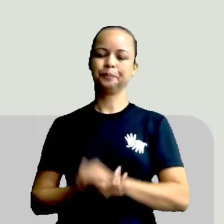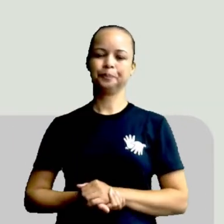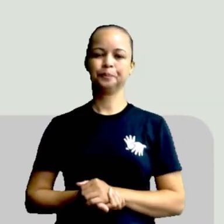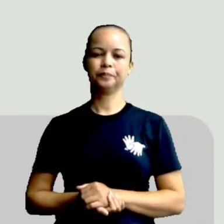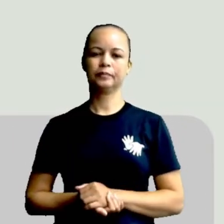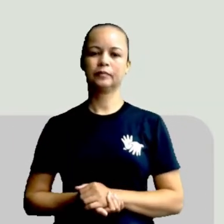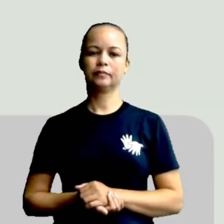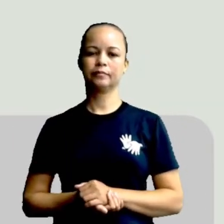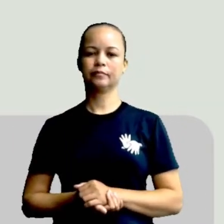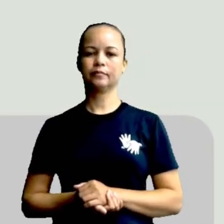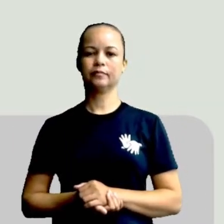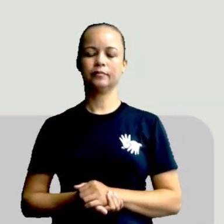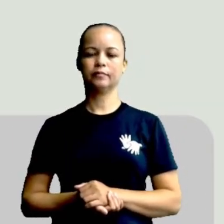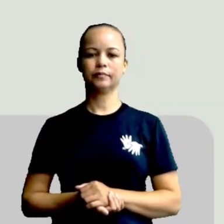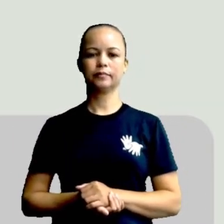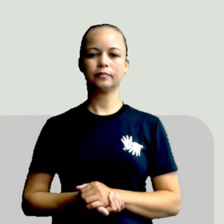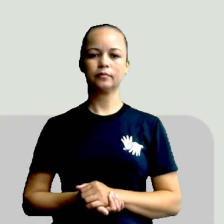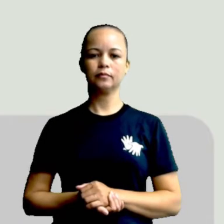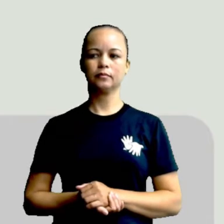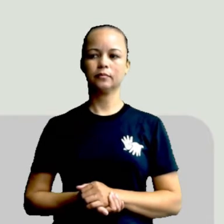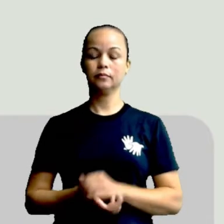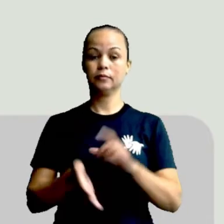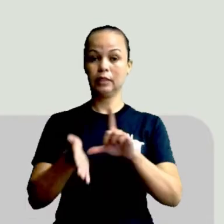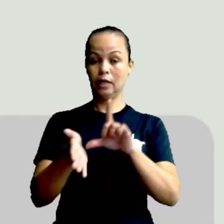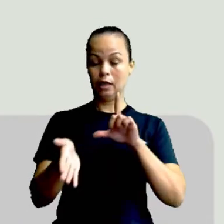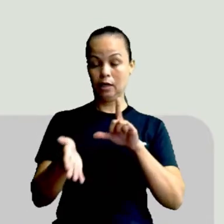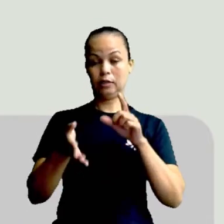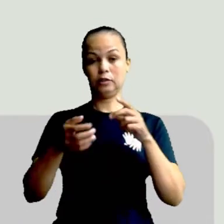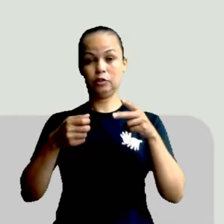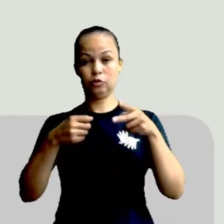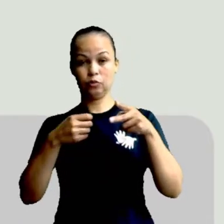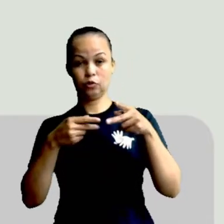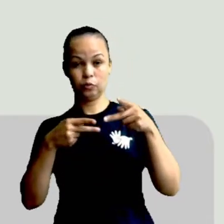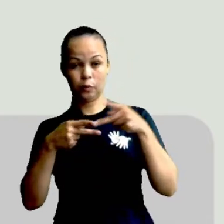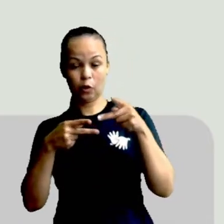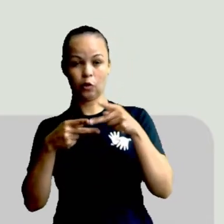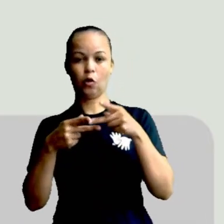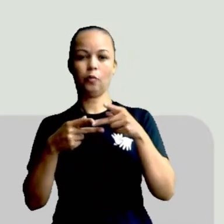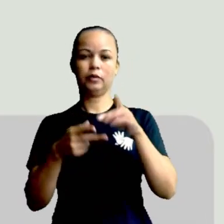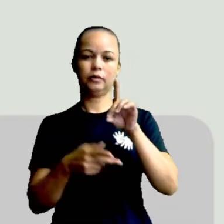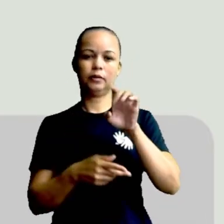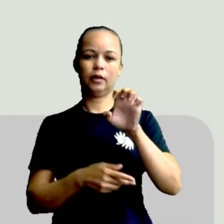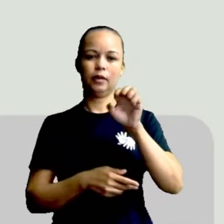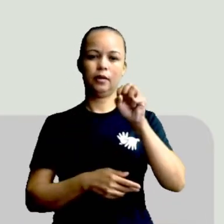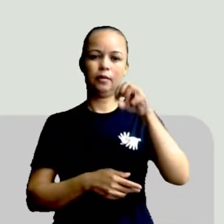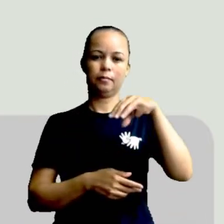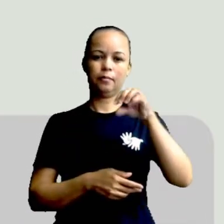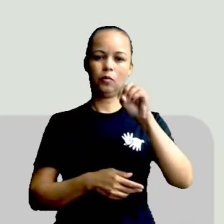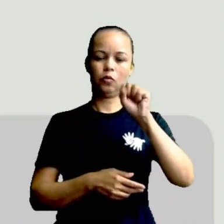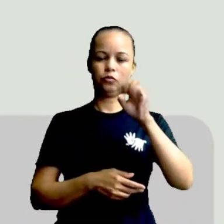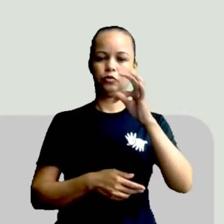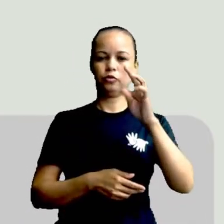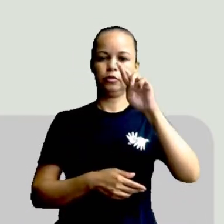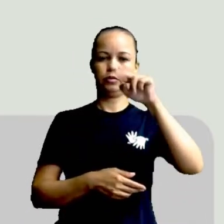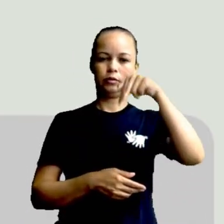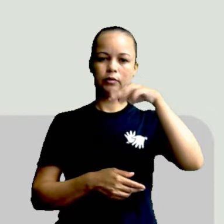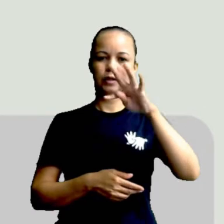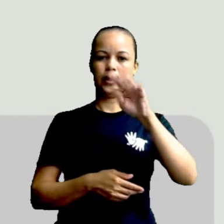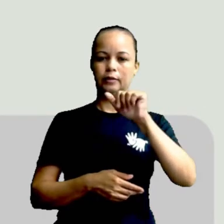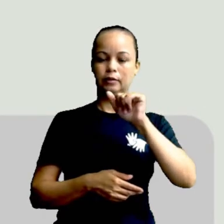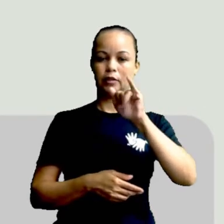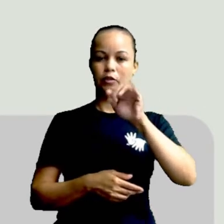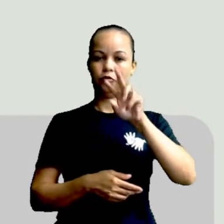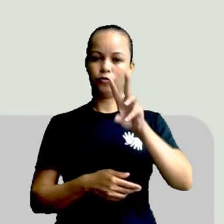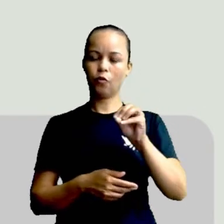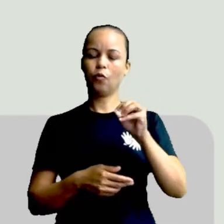e vamos adiante antes dos pronomes demonstrativos isso esse